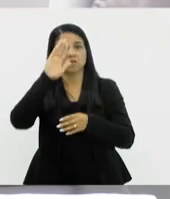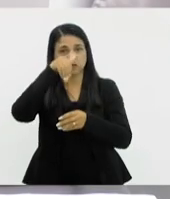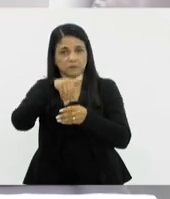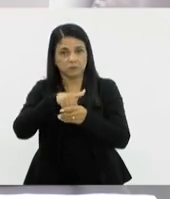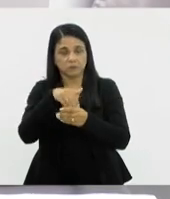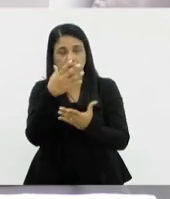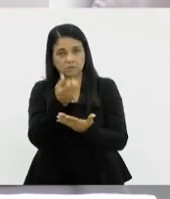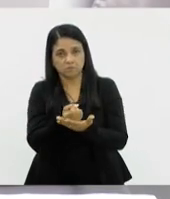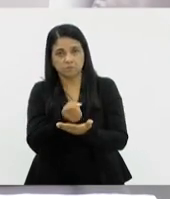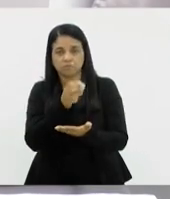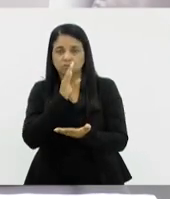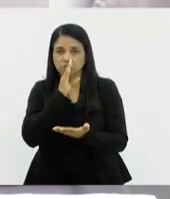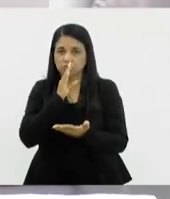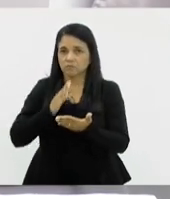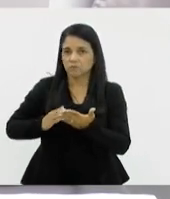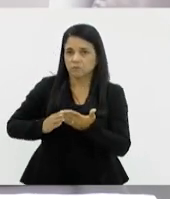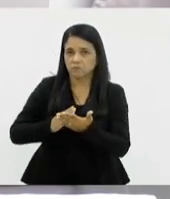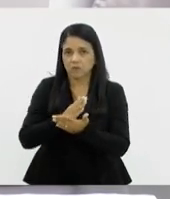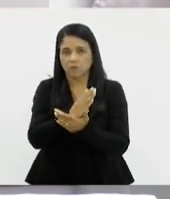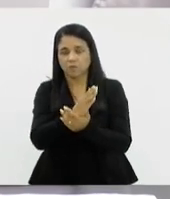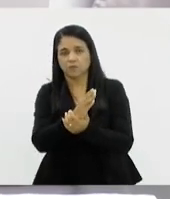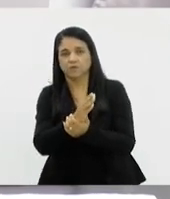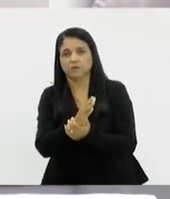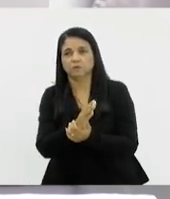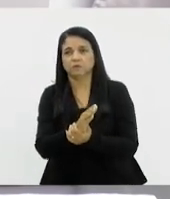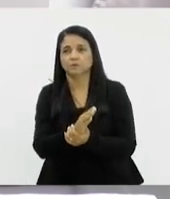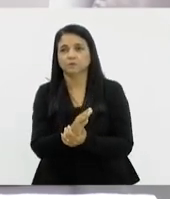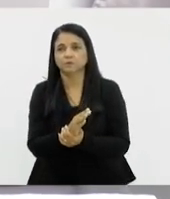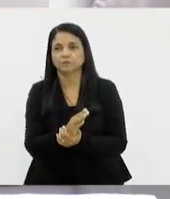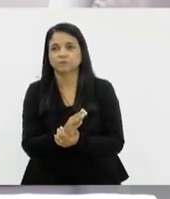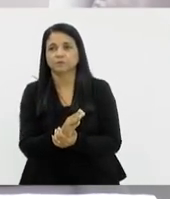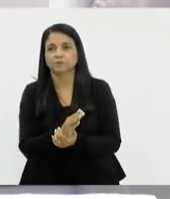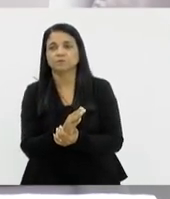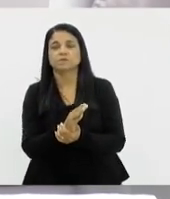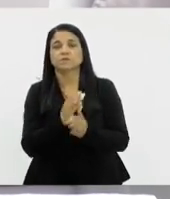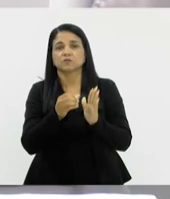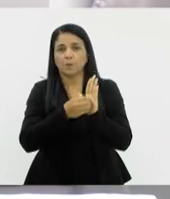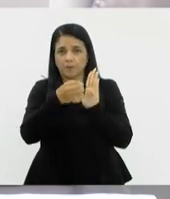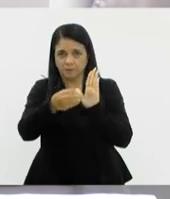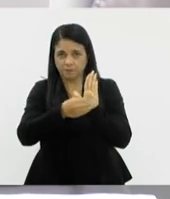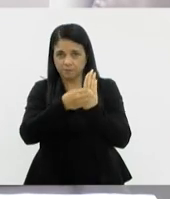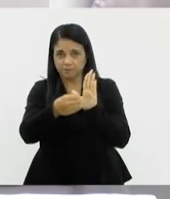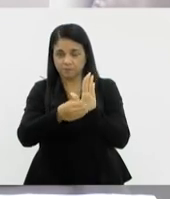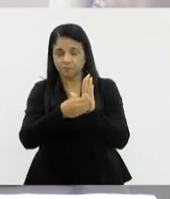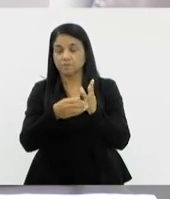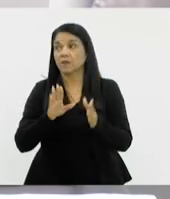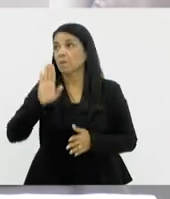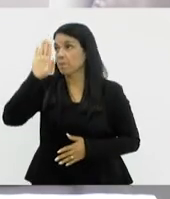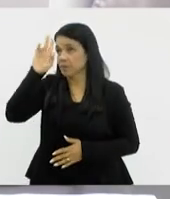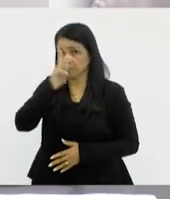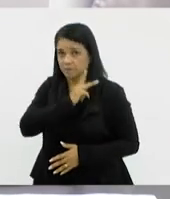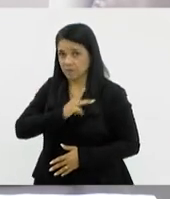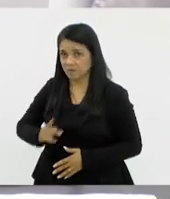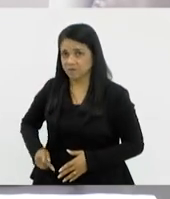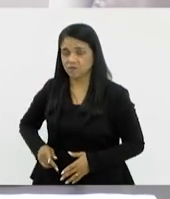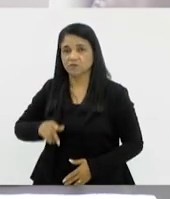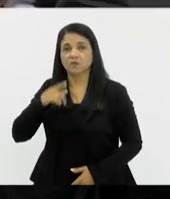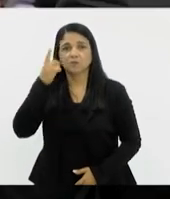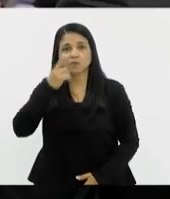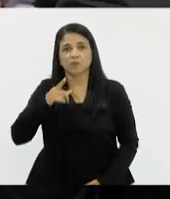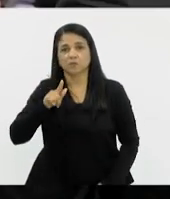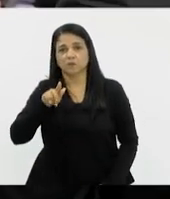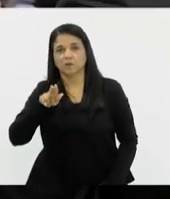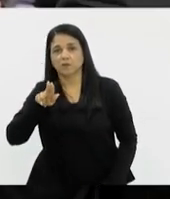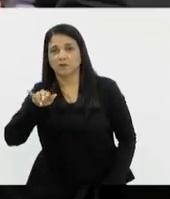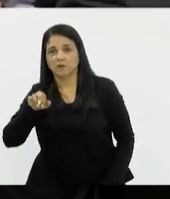votação, senhores que aprovam, permaneçam como estão, aprovados os pareceres. Senhor presidente. Deputado Guilherme Delaroli. Vou